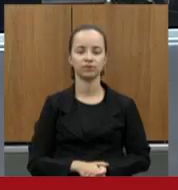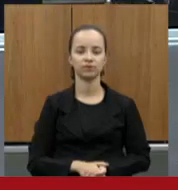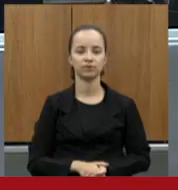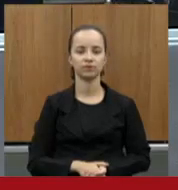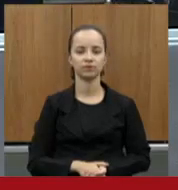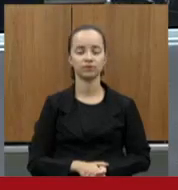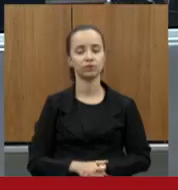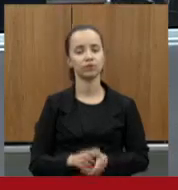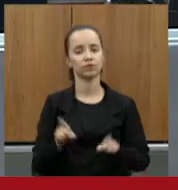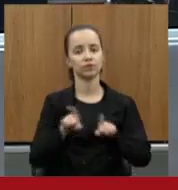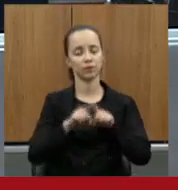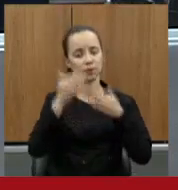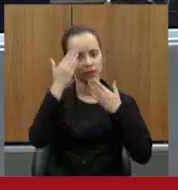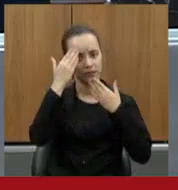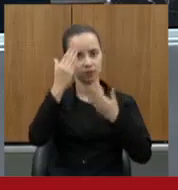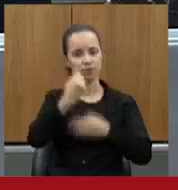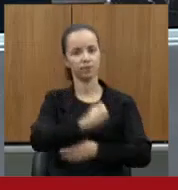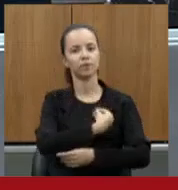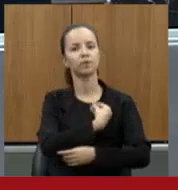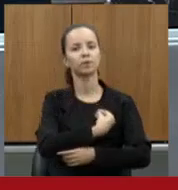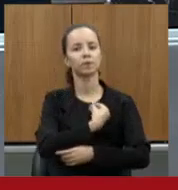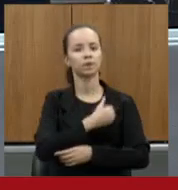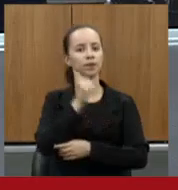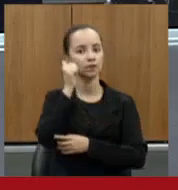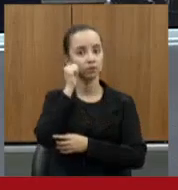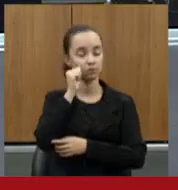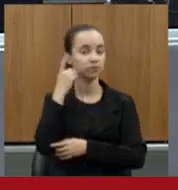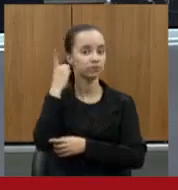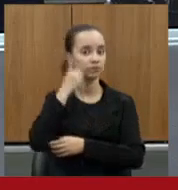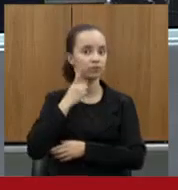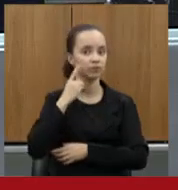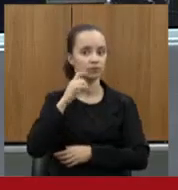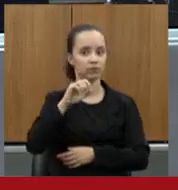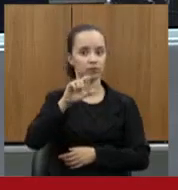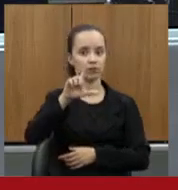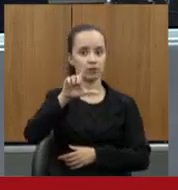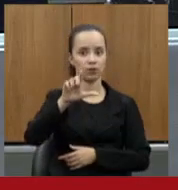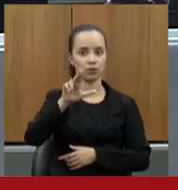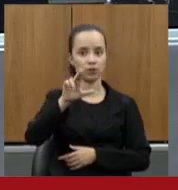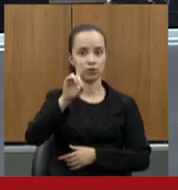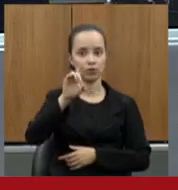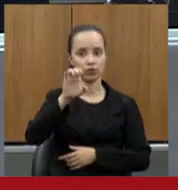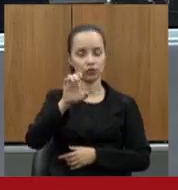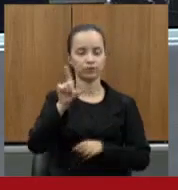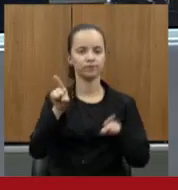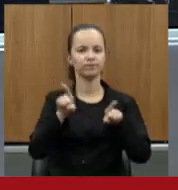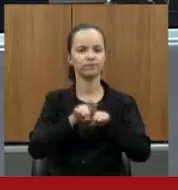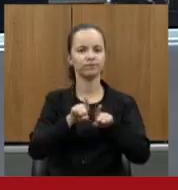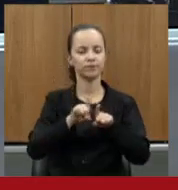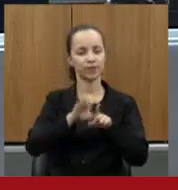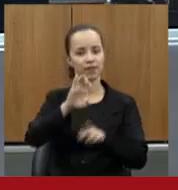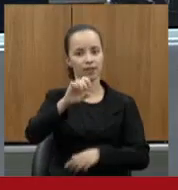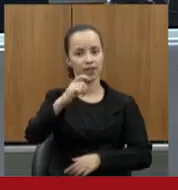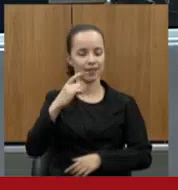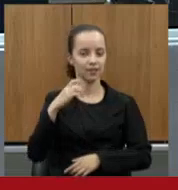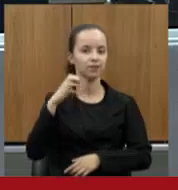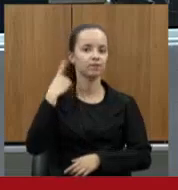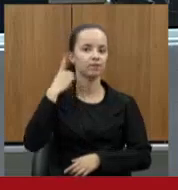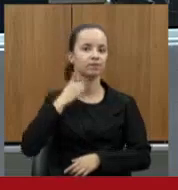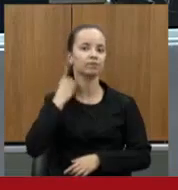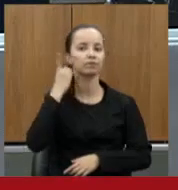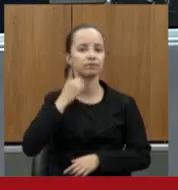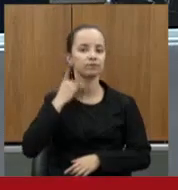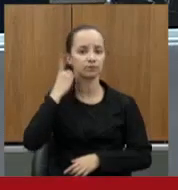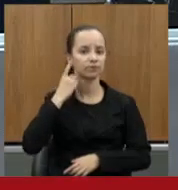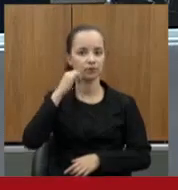Registramos e agradecemos a presença da excelentíssima senhora deputada Lude Falcão, excelentíssimos ex-deputados José Maria Barros